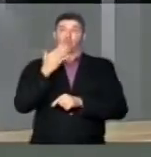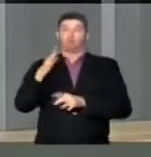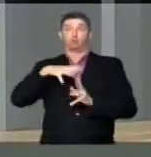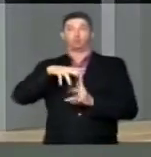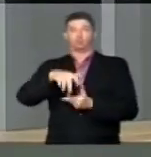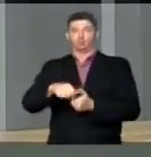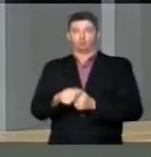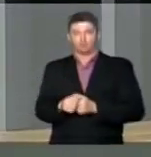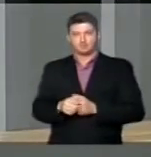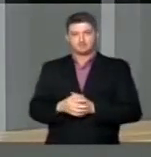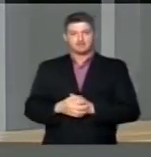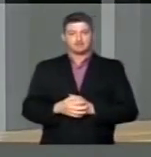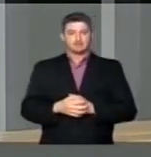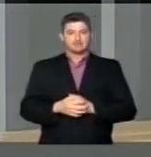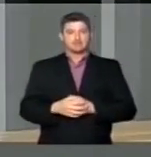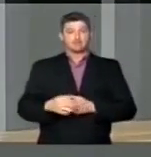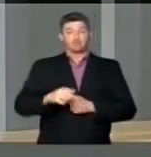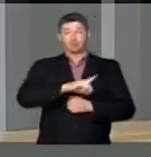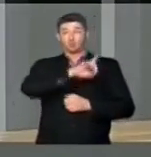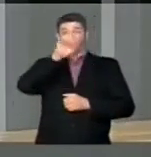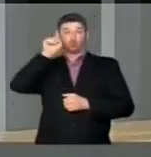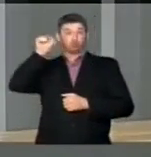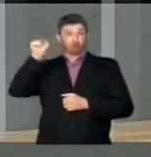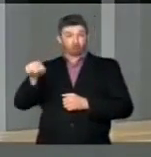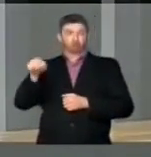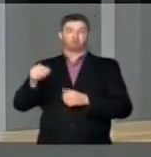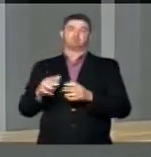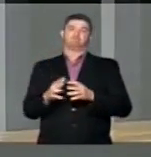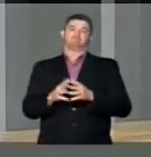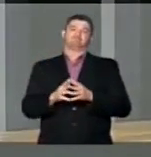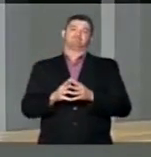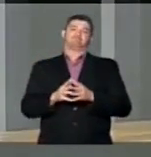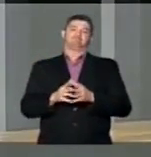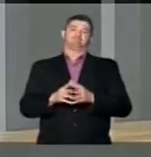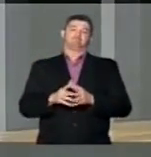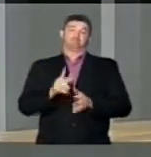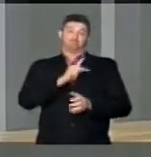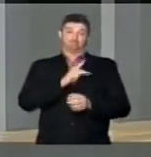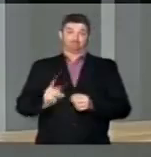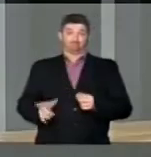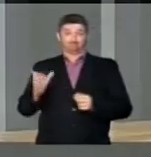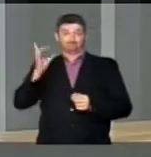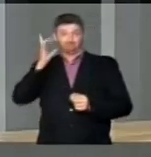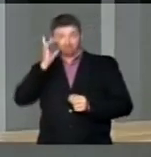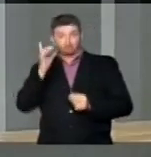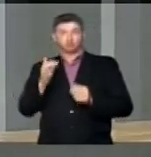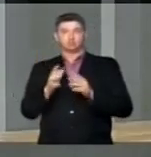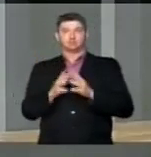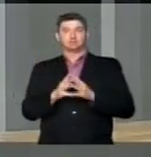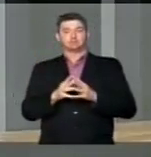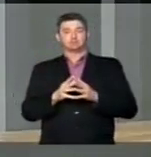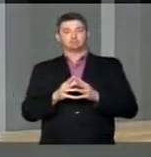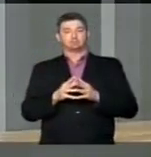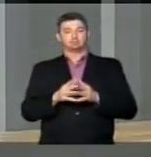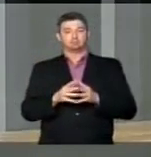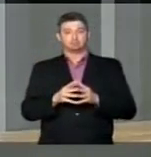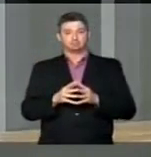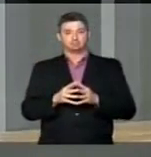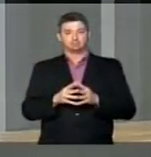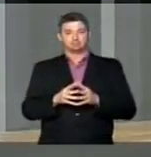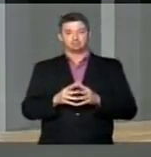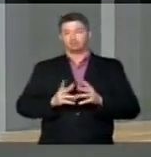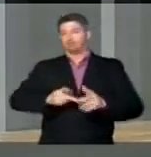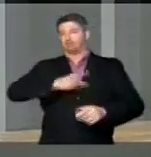planeta. Naquela ocasião, senhor presidente, a presidente Dilma Rousseff decantou em prosa